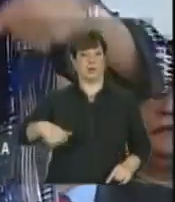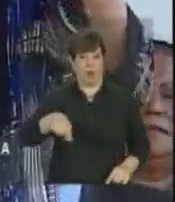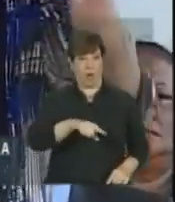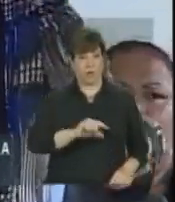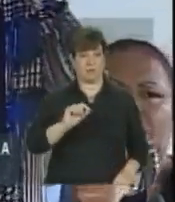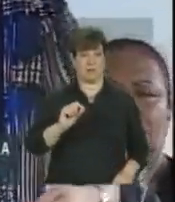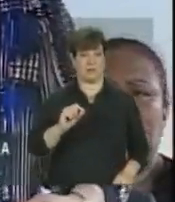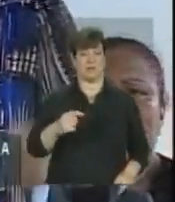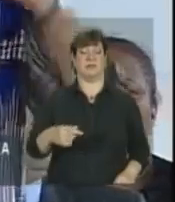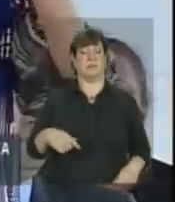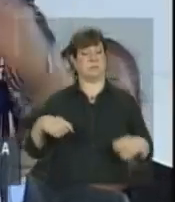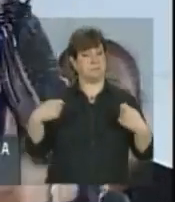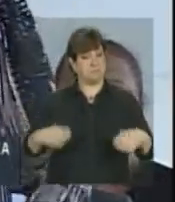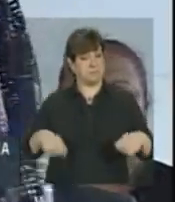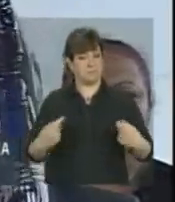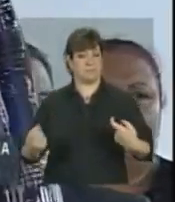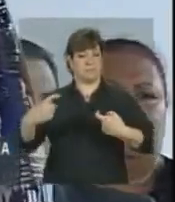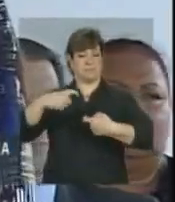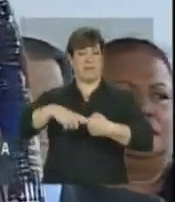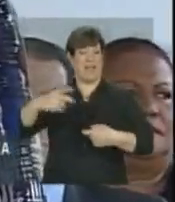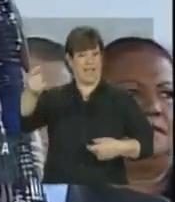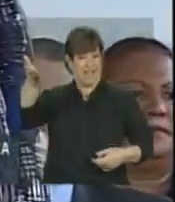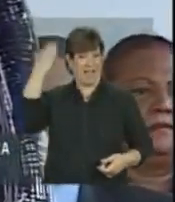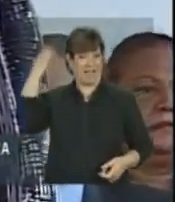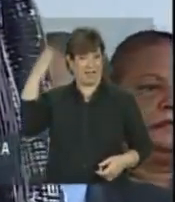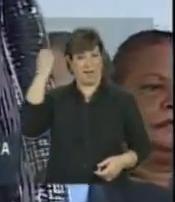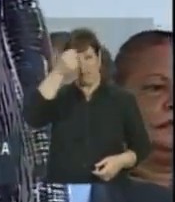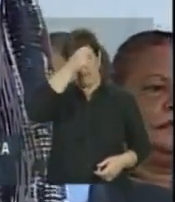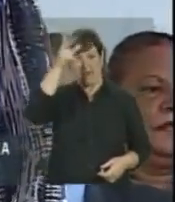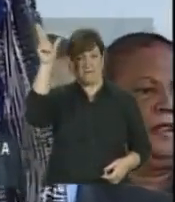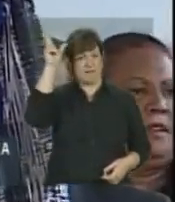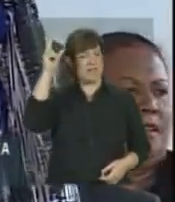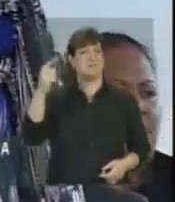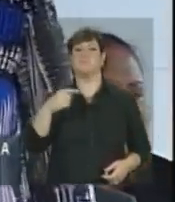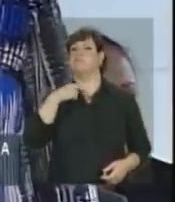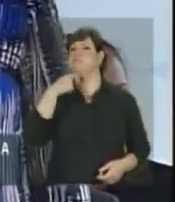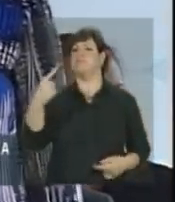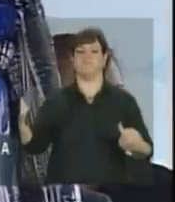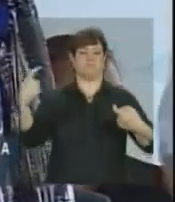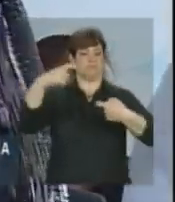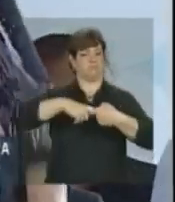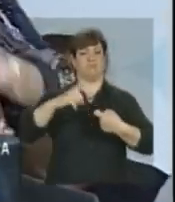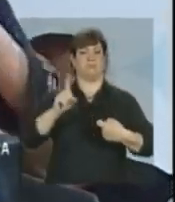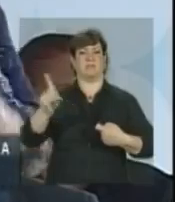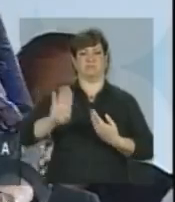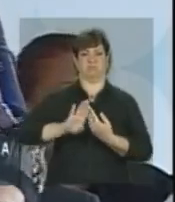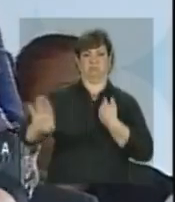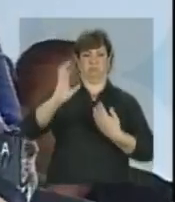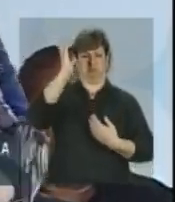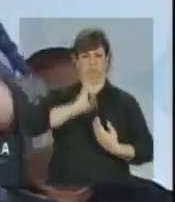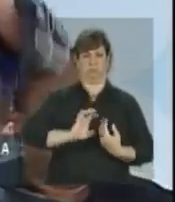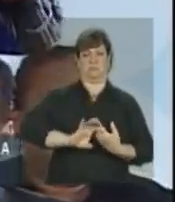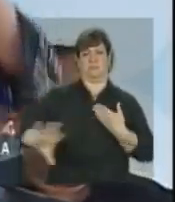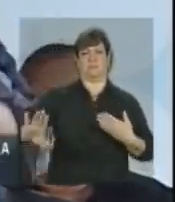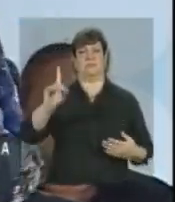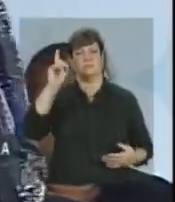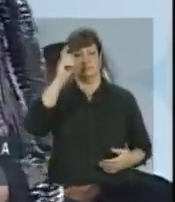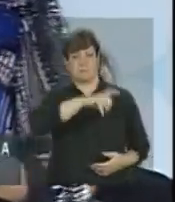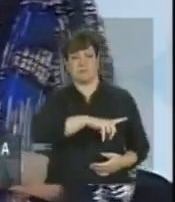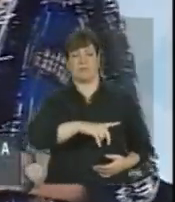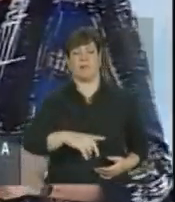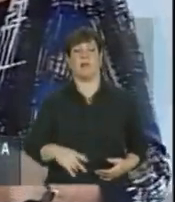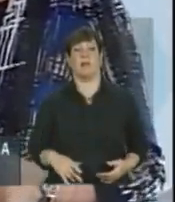fazermos parceria com a Prefeitura do Rio de Janeiro antes. Era muito difícil. O que é